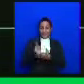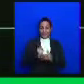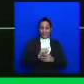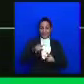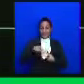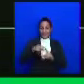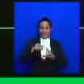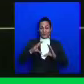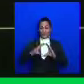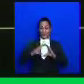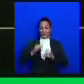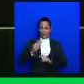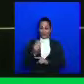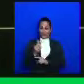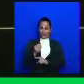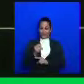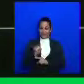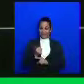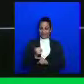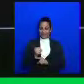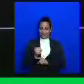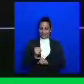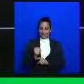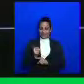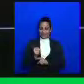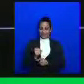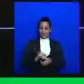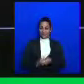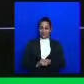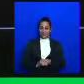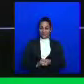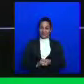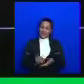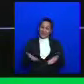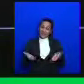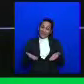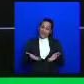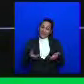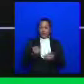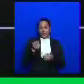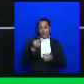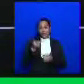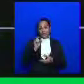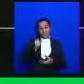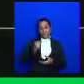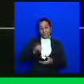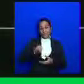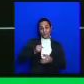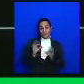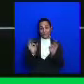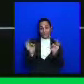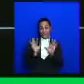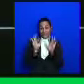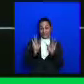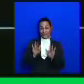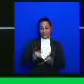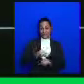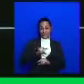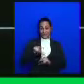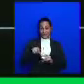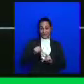chegando mais uma bola, 38, bola 38. E agora, o último número para fechar o